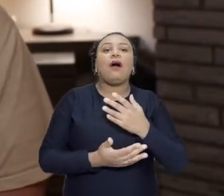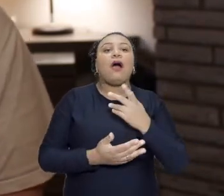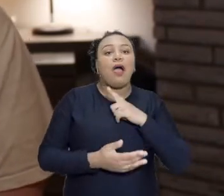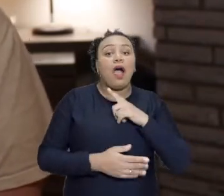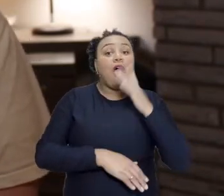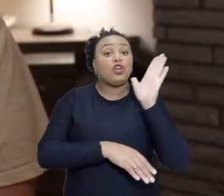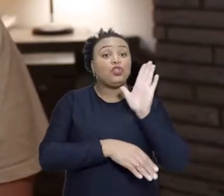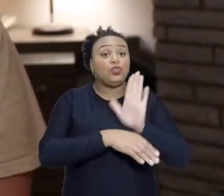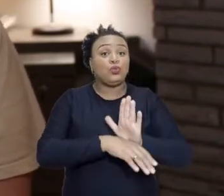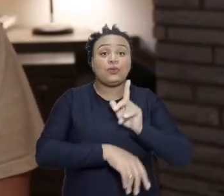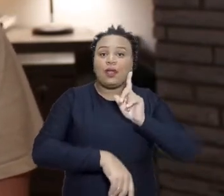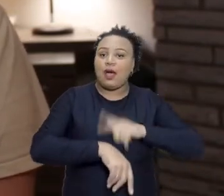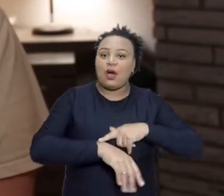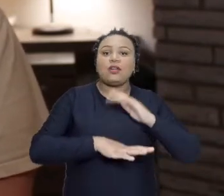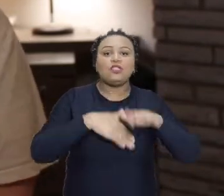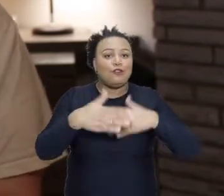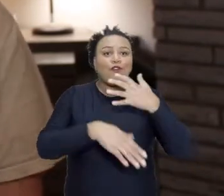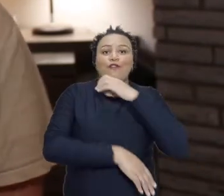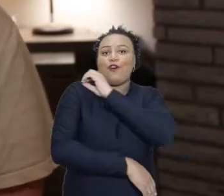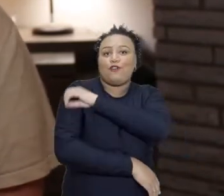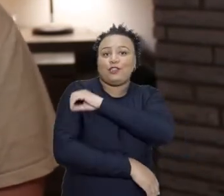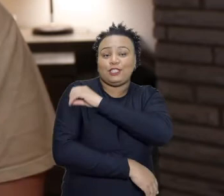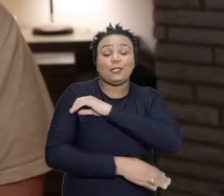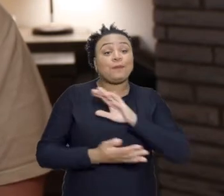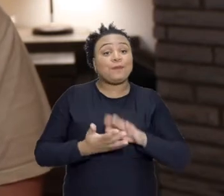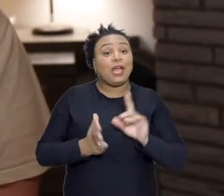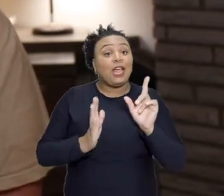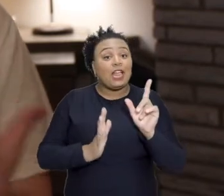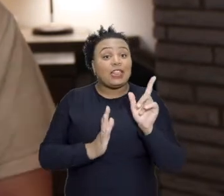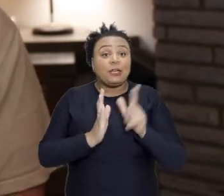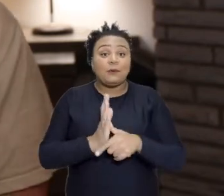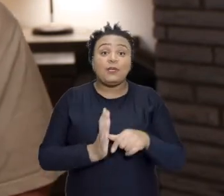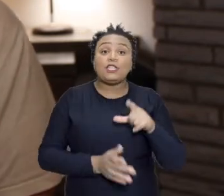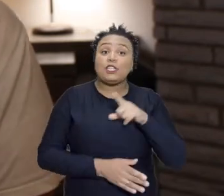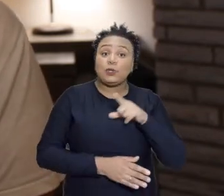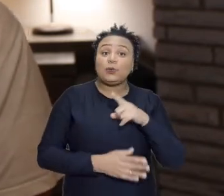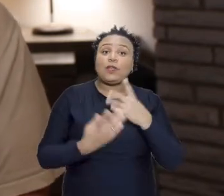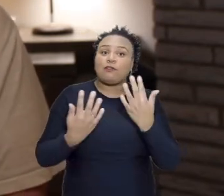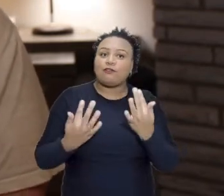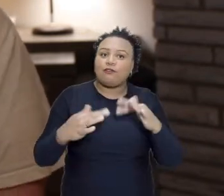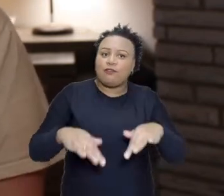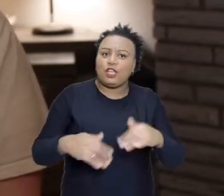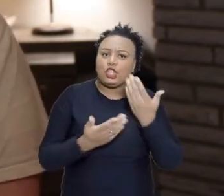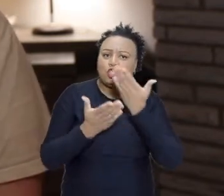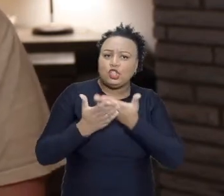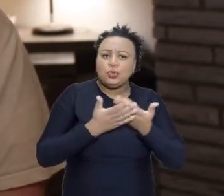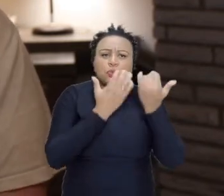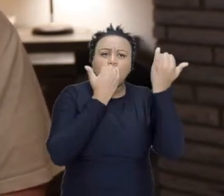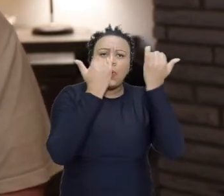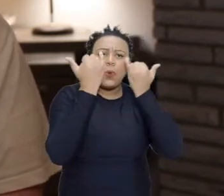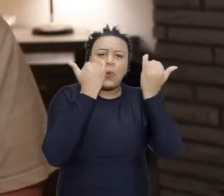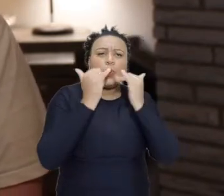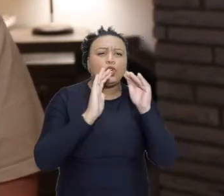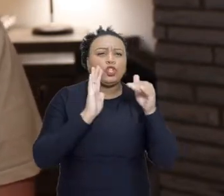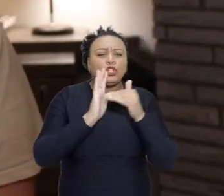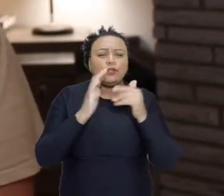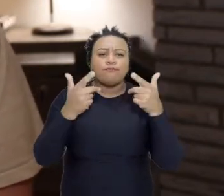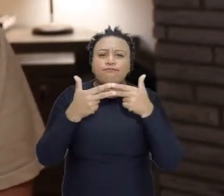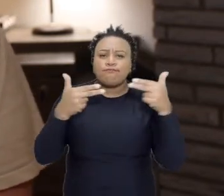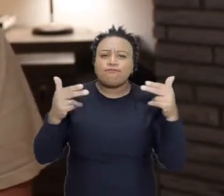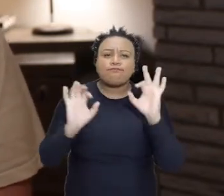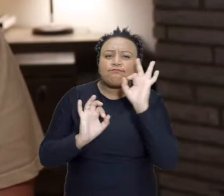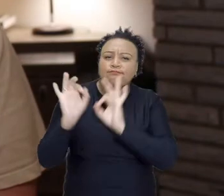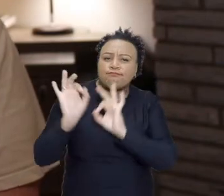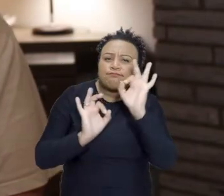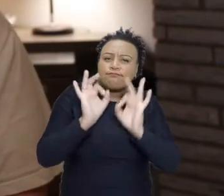de desenvolver a oficina. Depois que você tiver terminado esse estudo, toda a abordagem que você planejou, né,